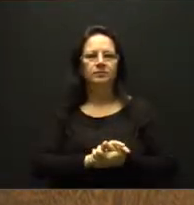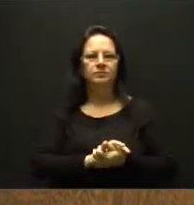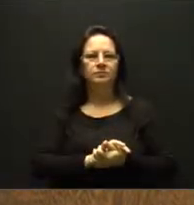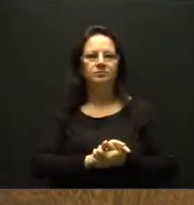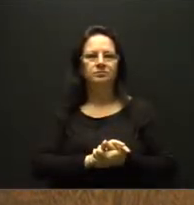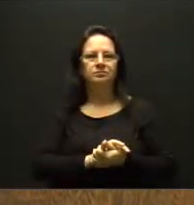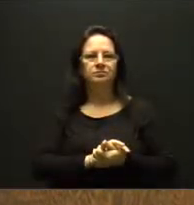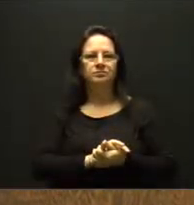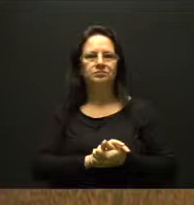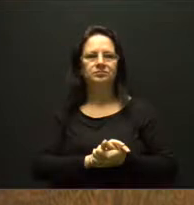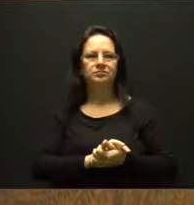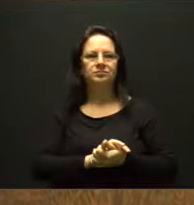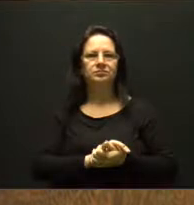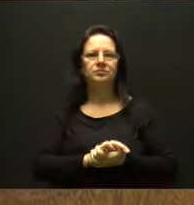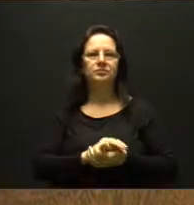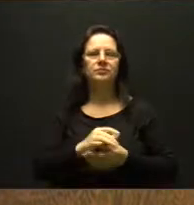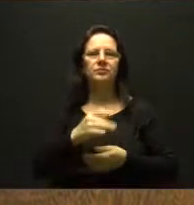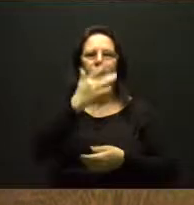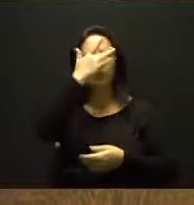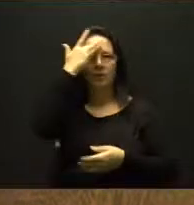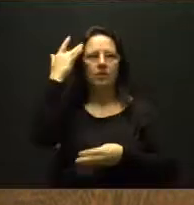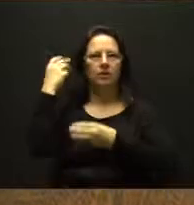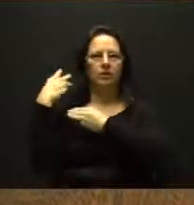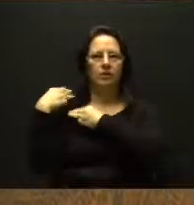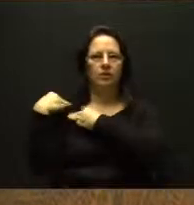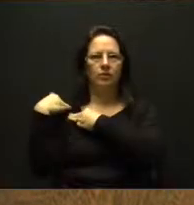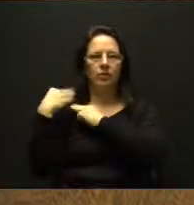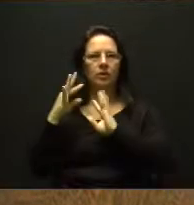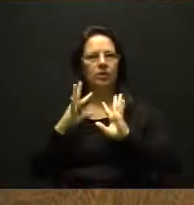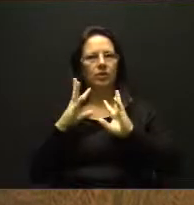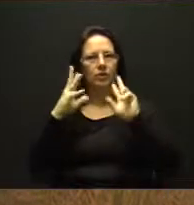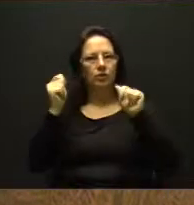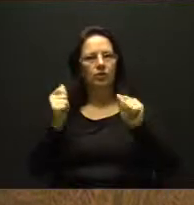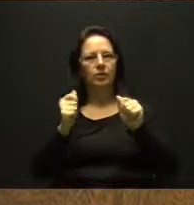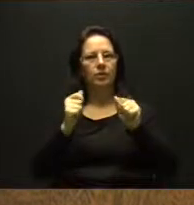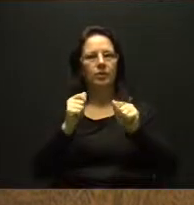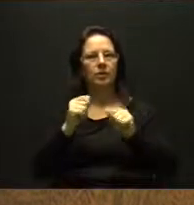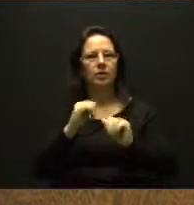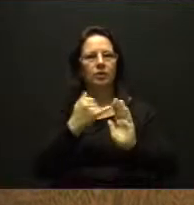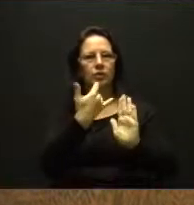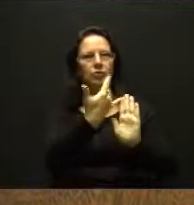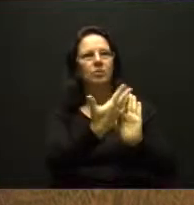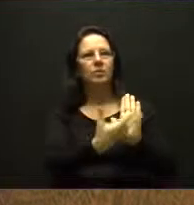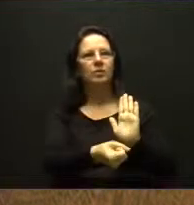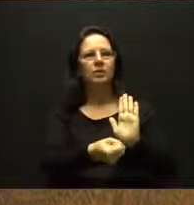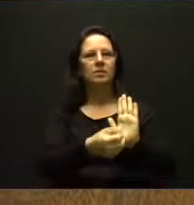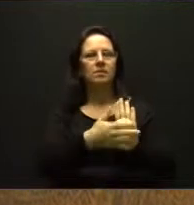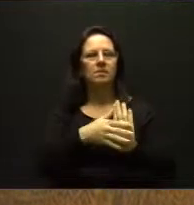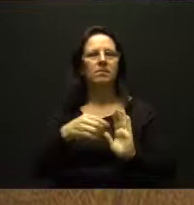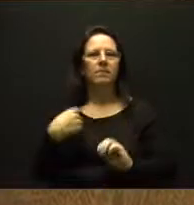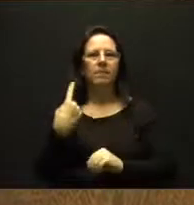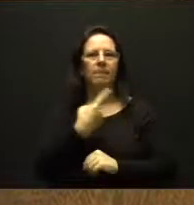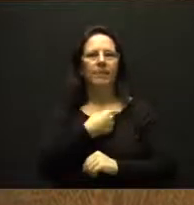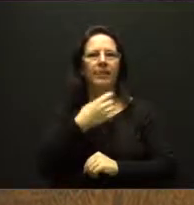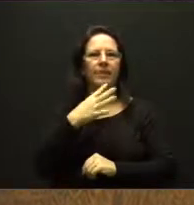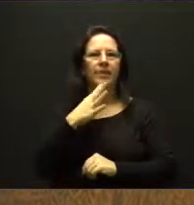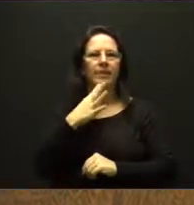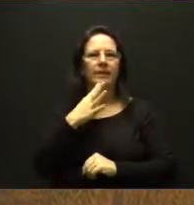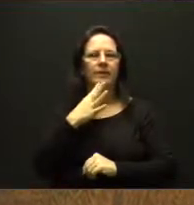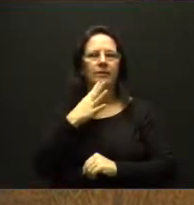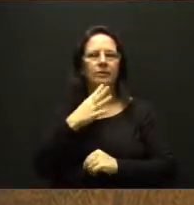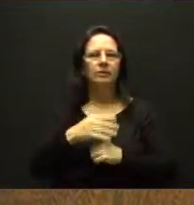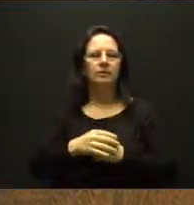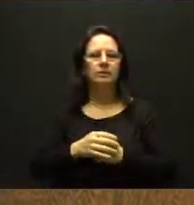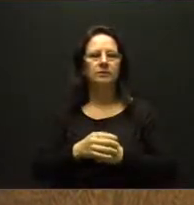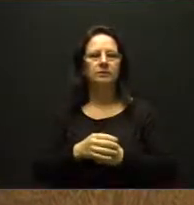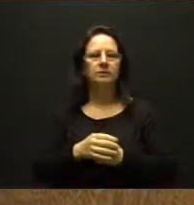quanto ao mérito caso é o do plenário decide a conveniência ea oportunidade de sua aprovação somente a juíza esse